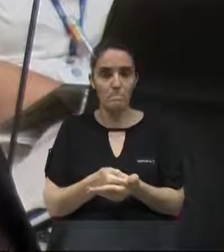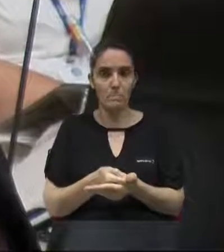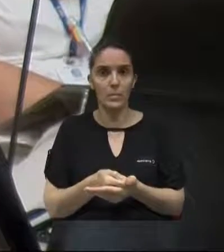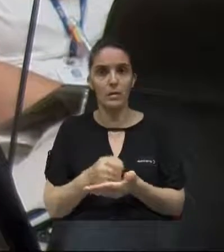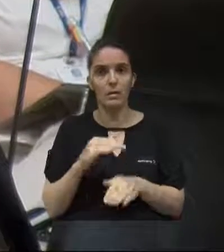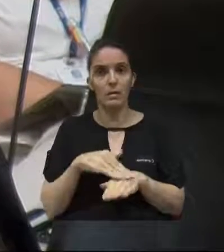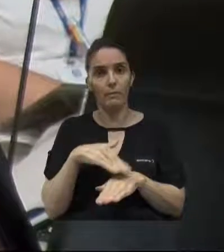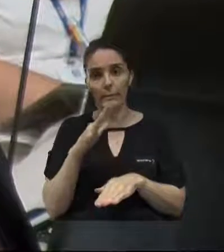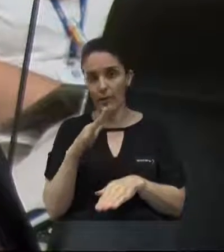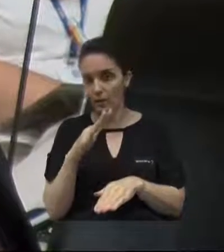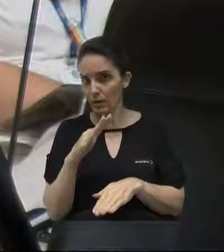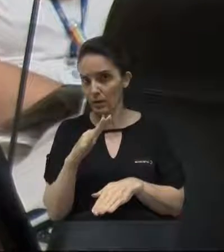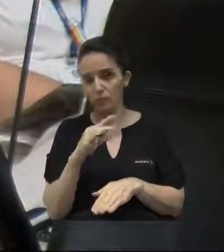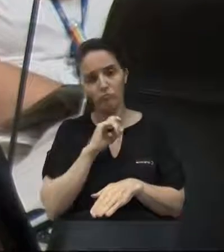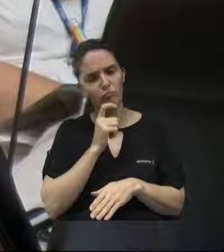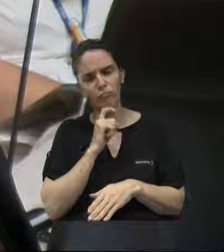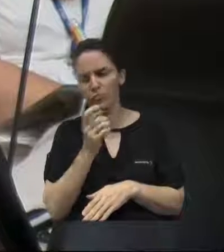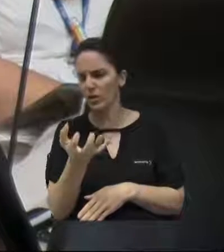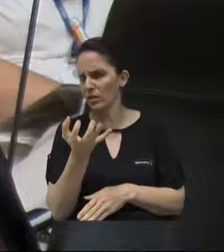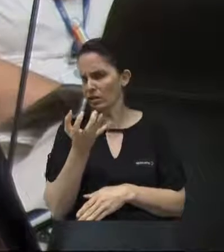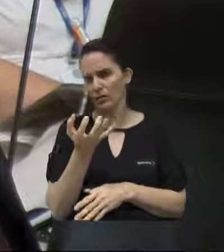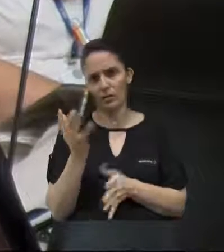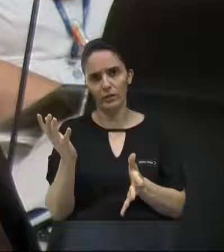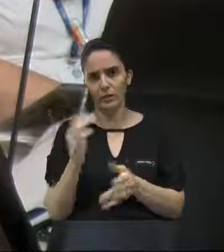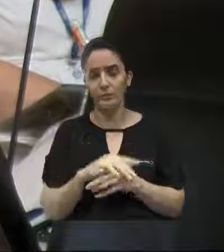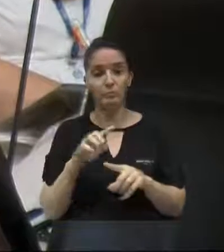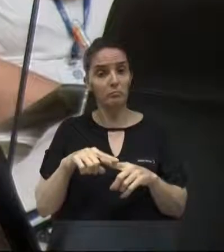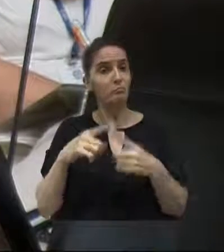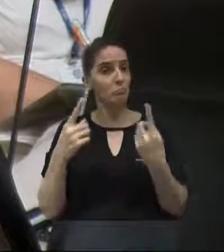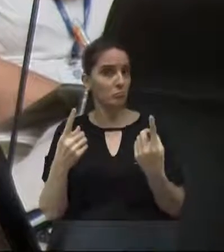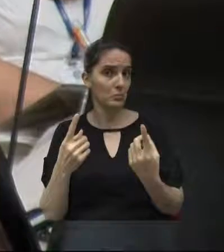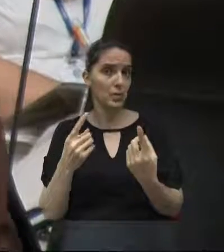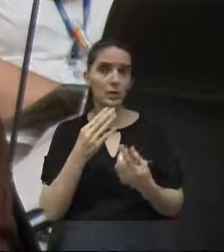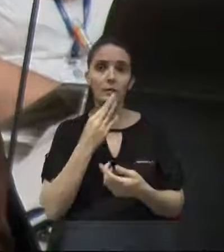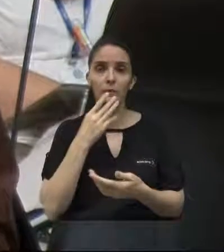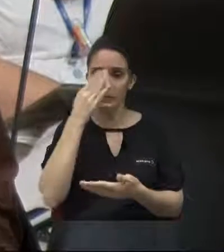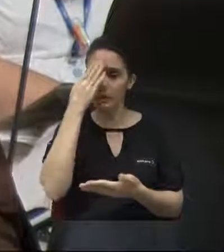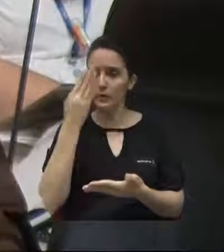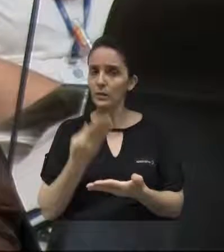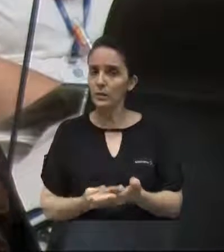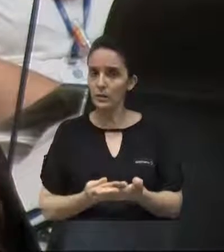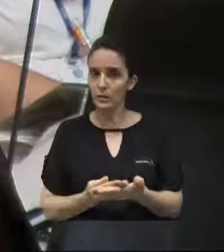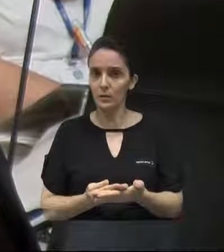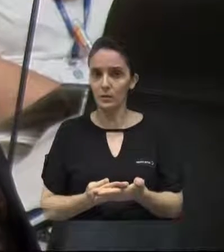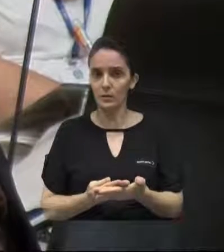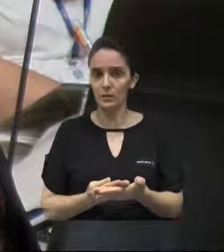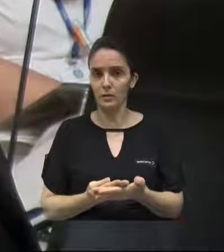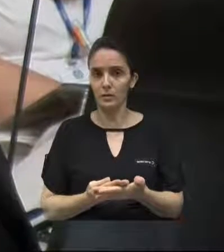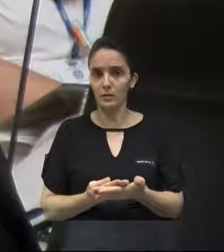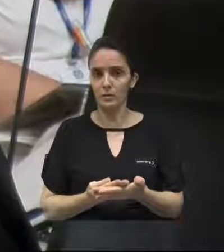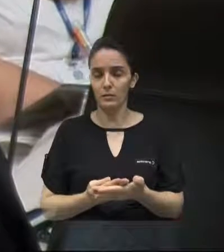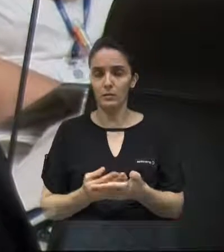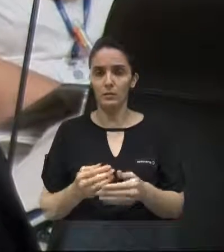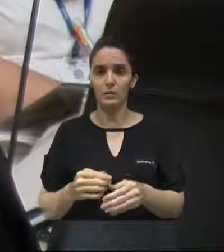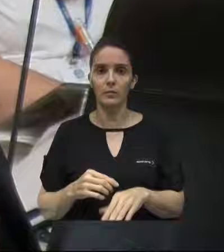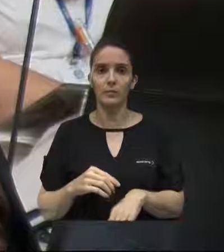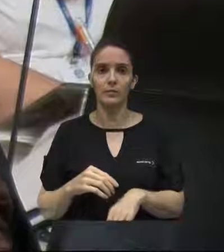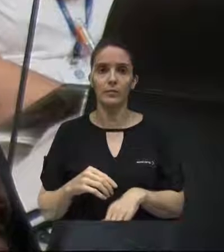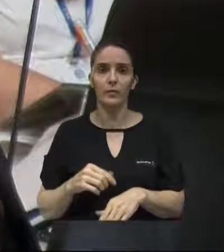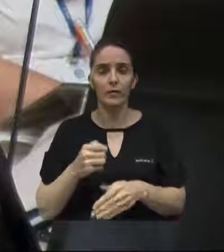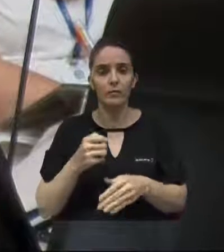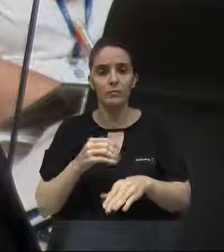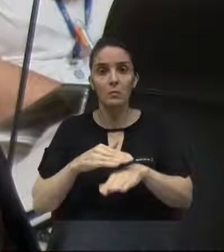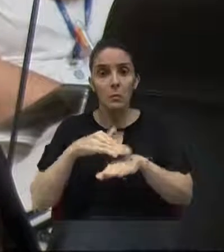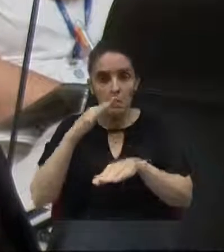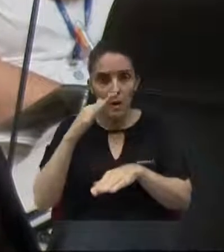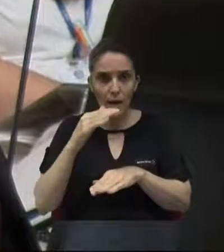Érica, ninguém quer, vereador Marcelo. Mas eu acredito que reajustes justos também